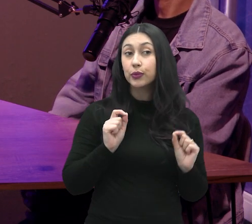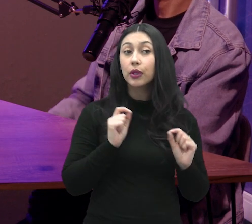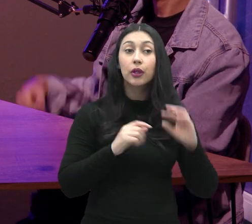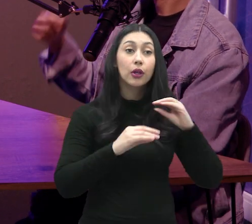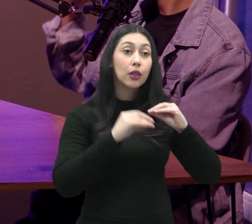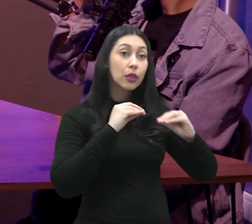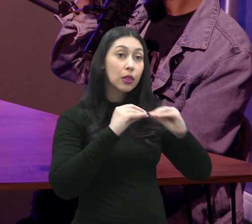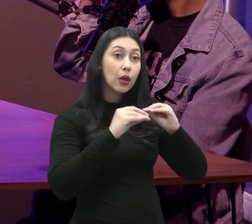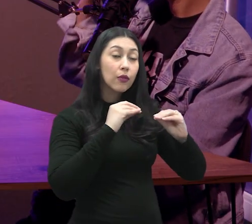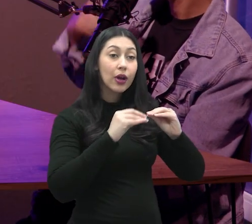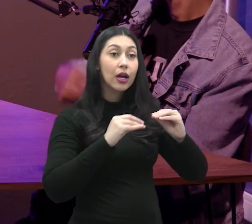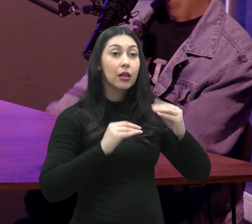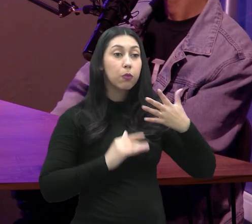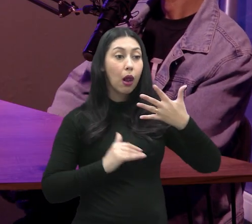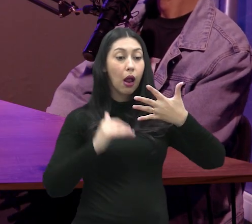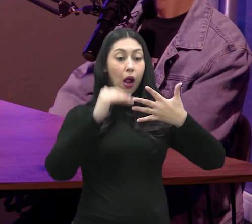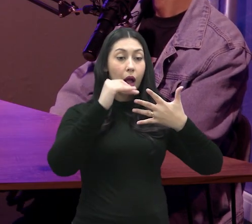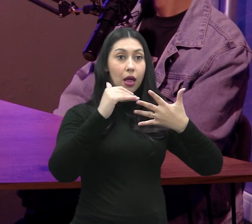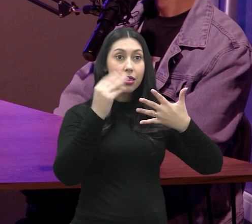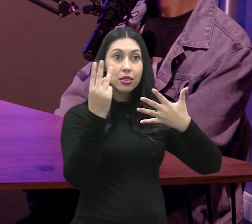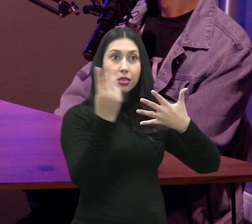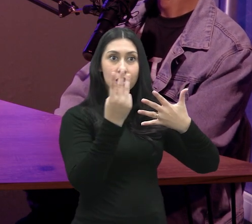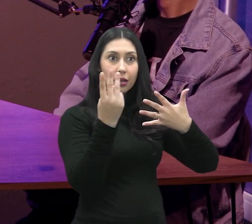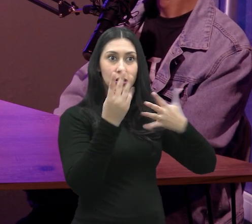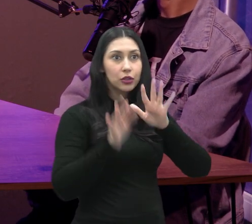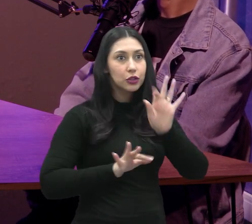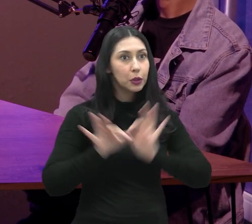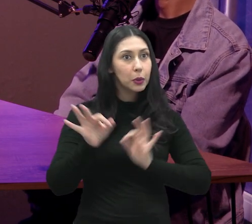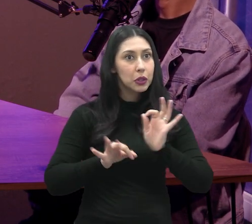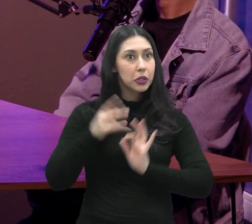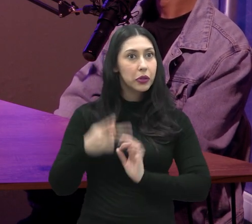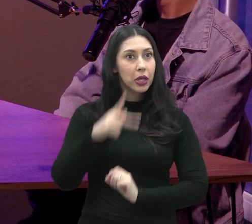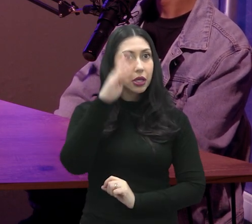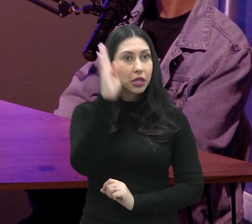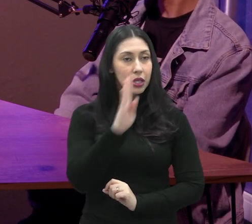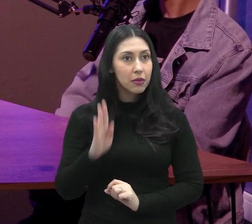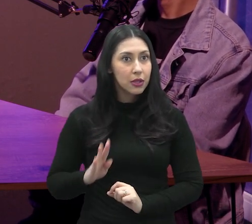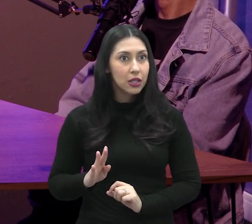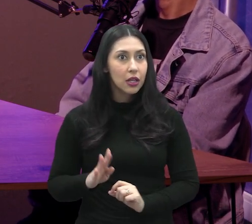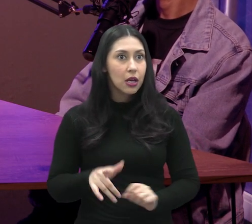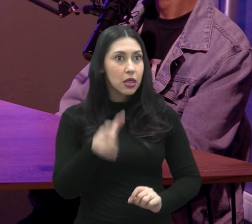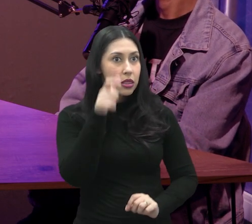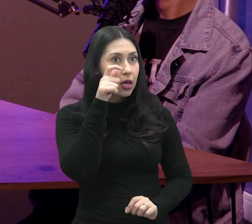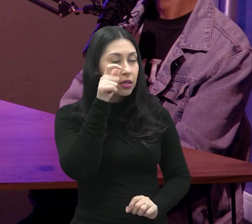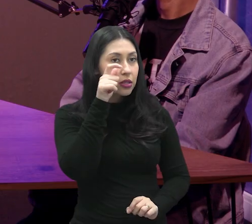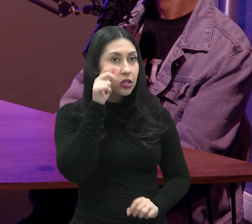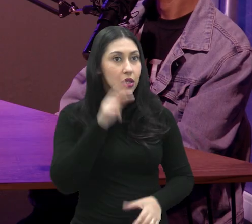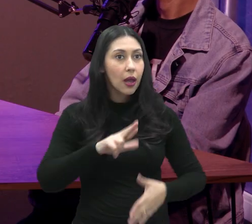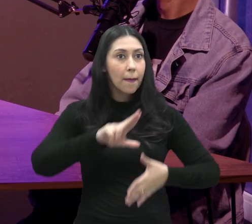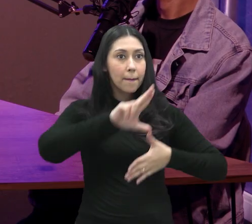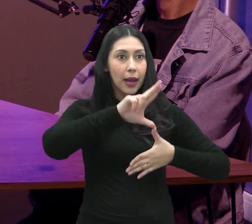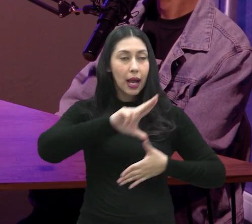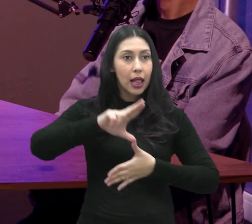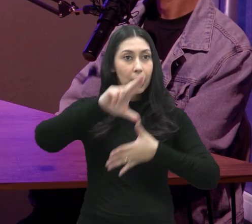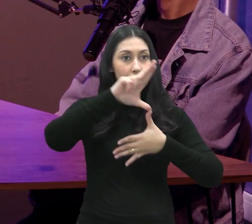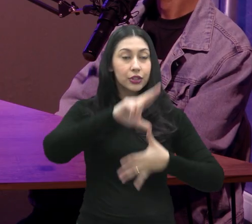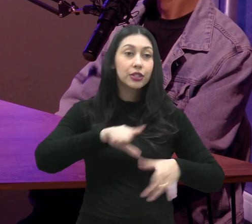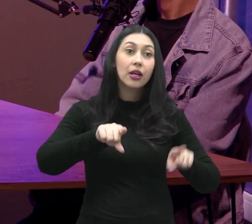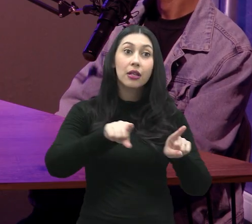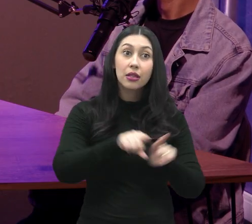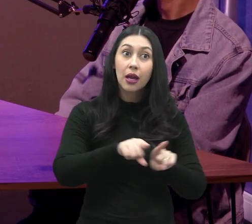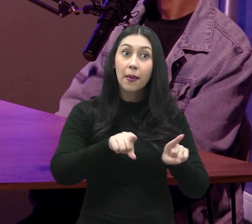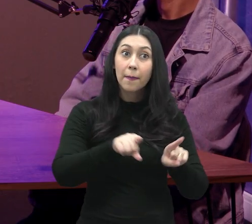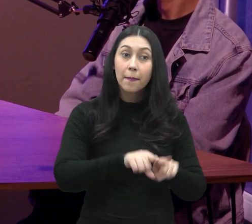novela, né, ela ficou no top 3 de produções locais com mais engajamento na América Latina, e no Hemisfério Norte aparece entre os